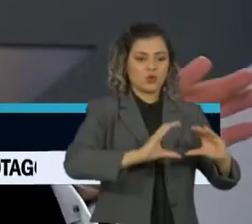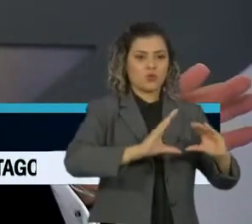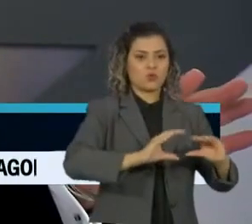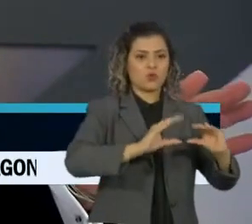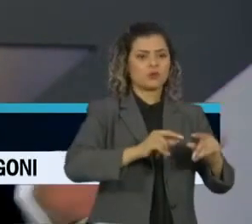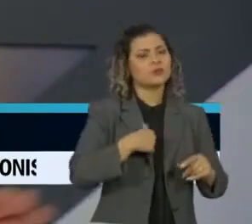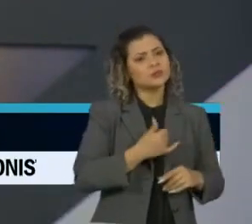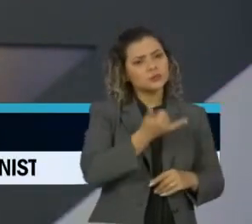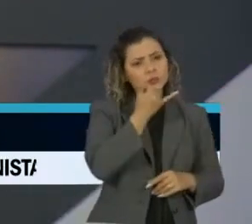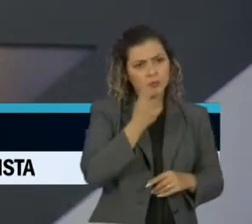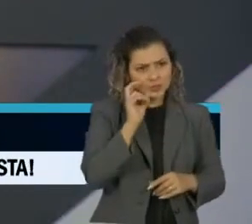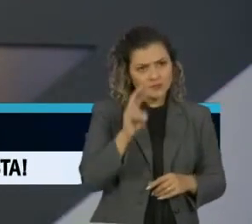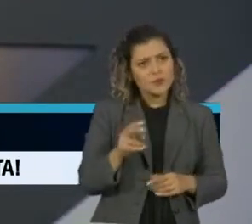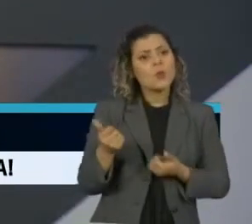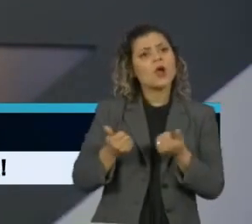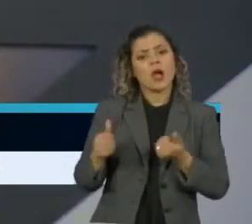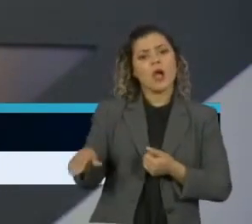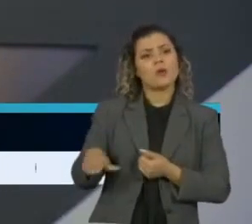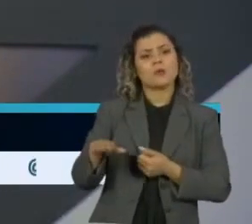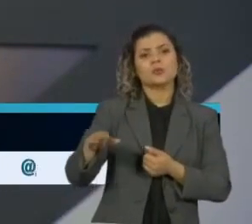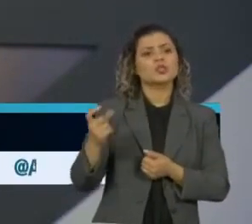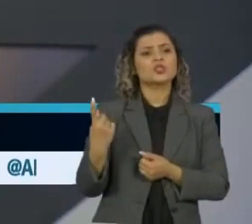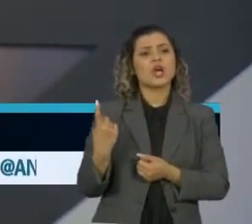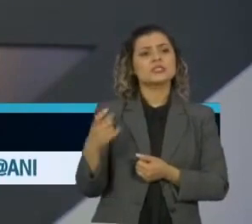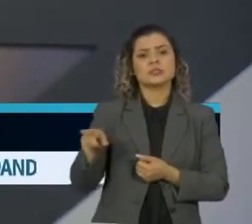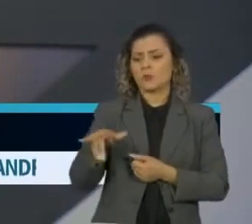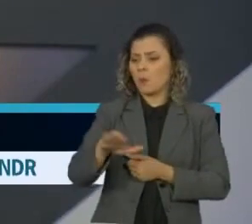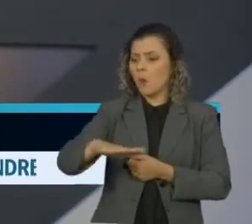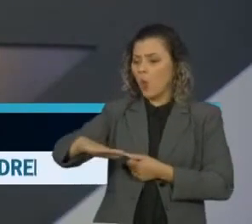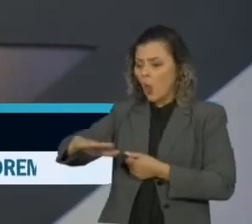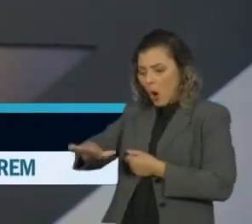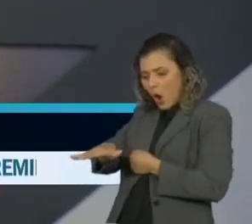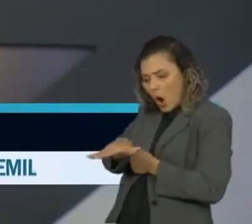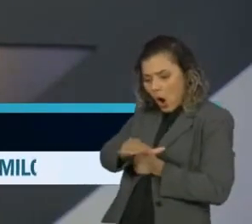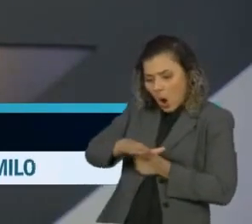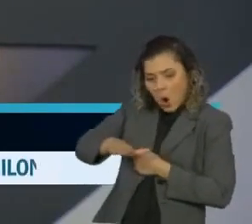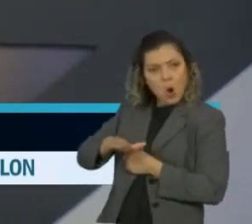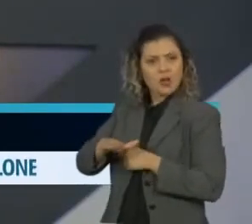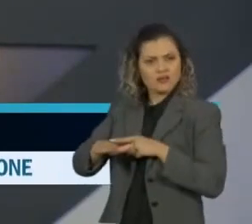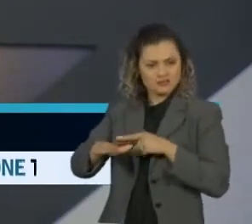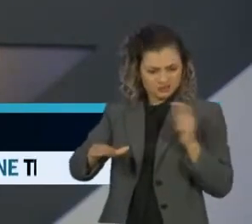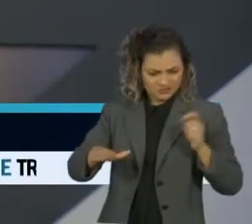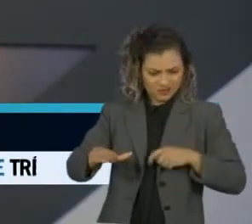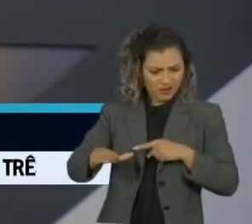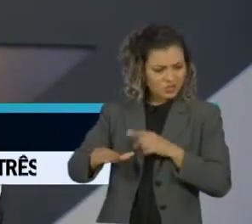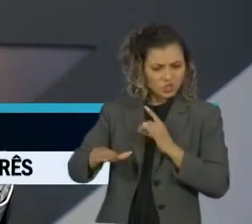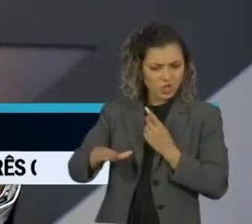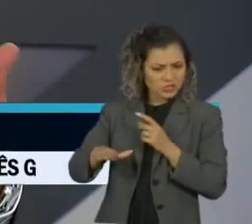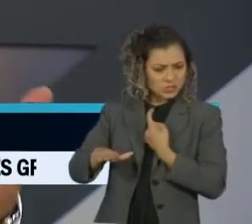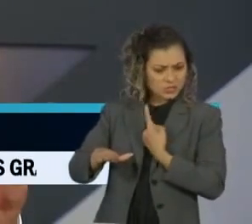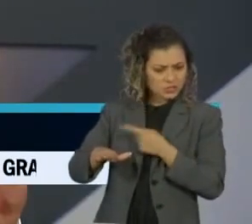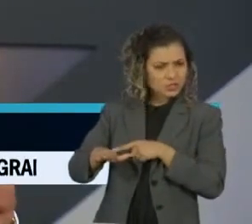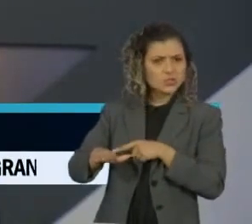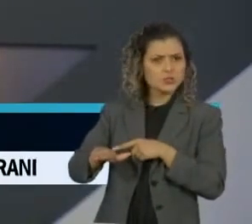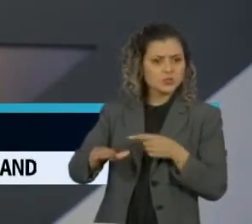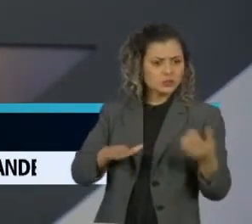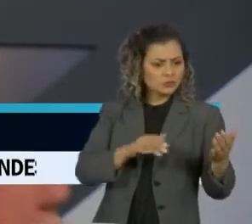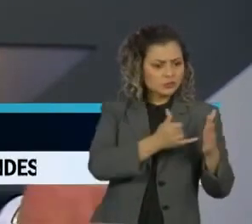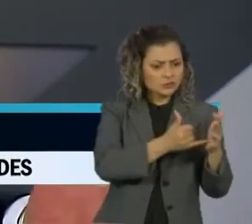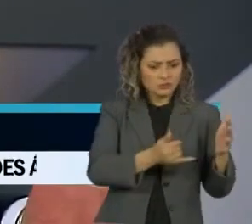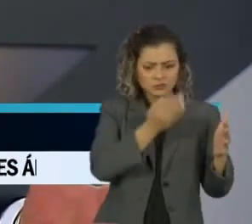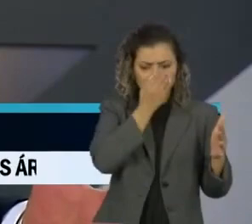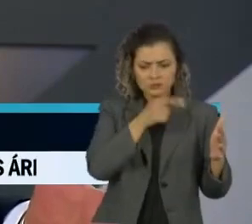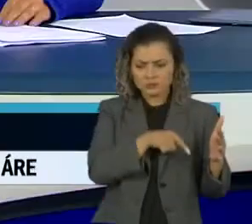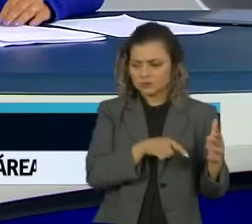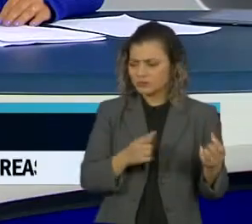hoje que estaciona sozinho que custa muito menos do que isso. Então, era possível que você, numa ação, chamando a